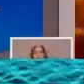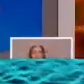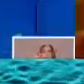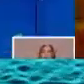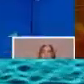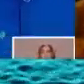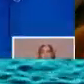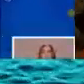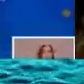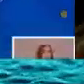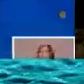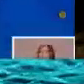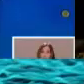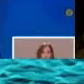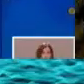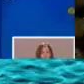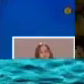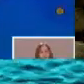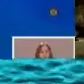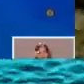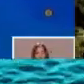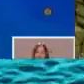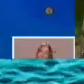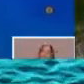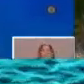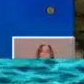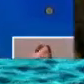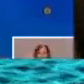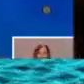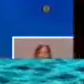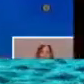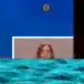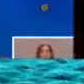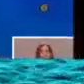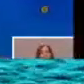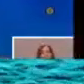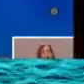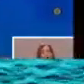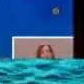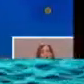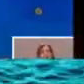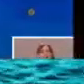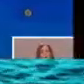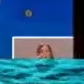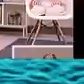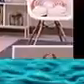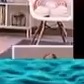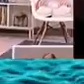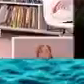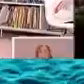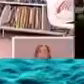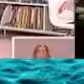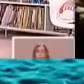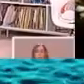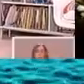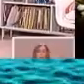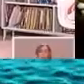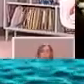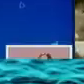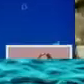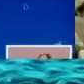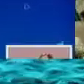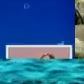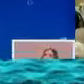pais em muitas circunstâncias. É Portugal para todo mundo. Uma outra lição, eu chamaria a sétima lição. E essa sétima lição somos milhares e grandes. Só nos costumam. Mas não virem, amanhã, à tarde, à